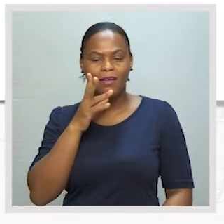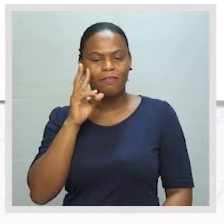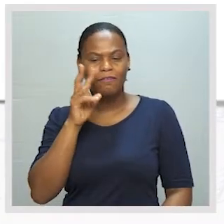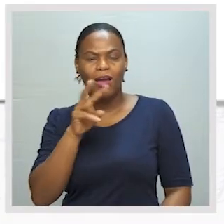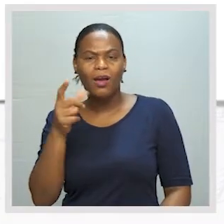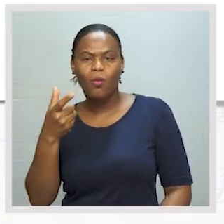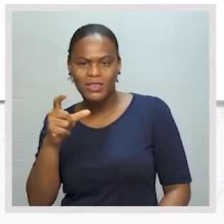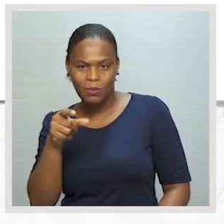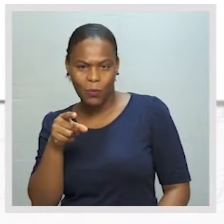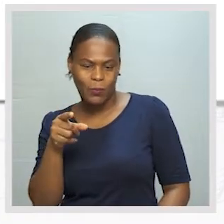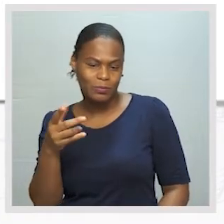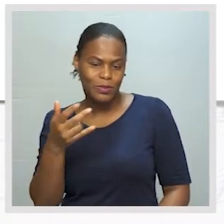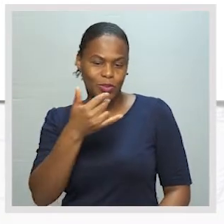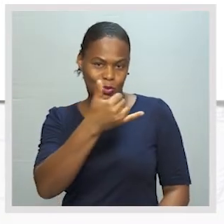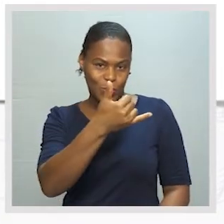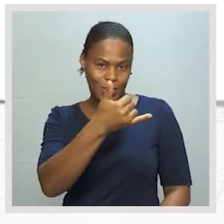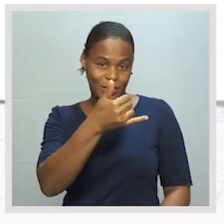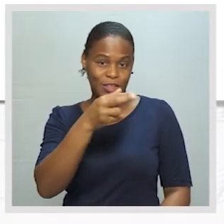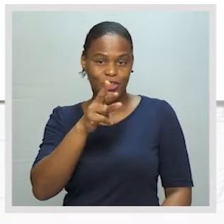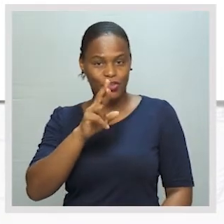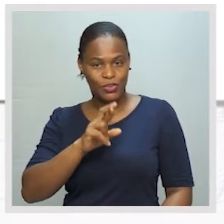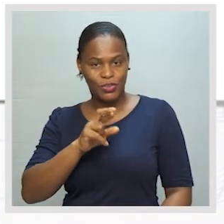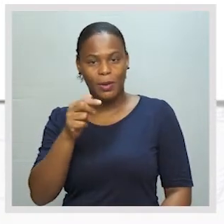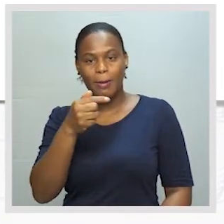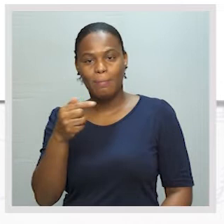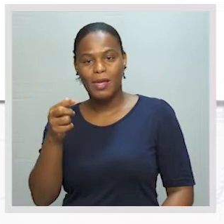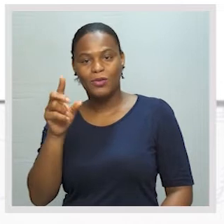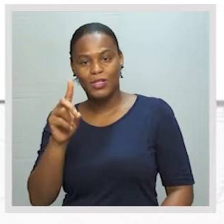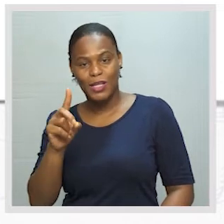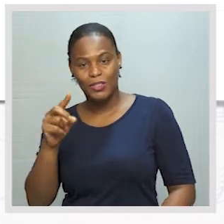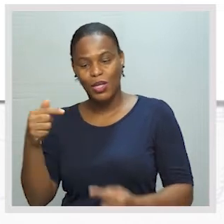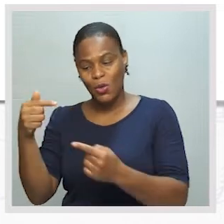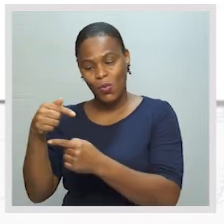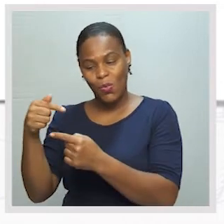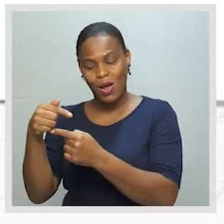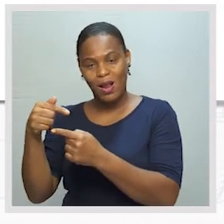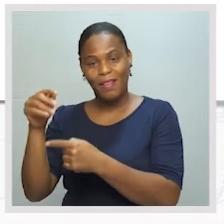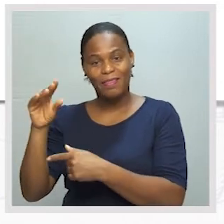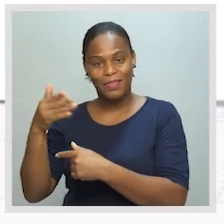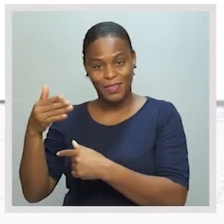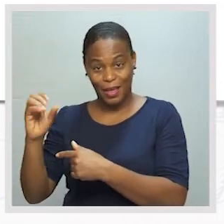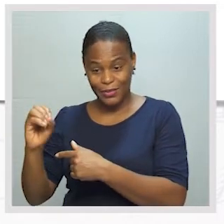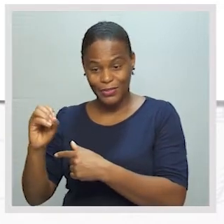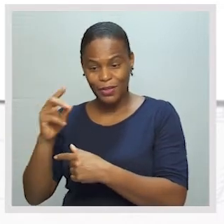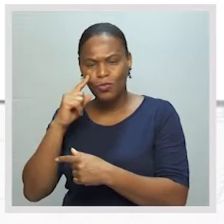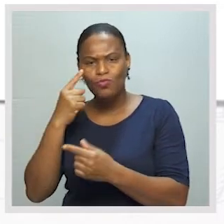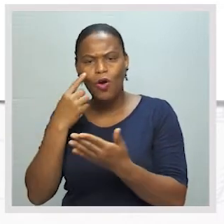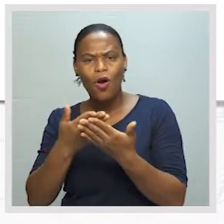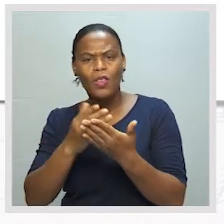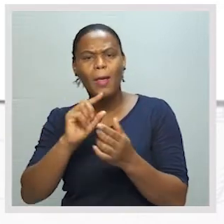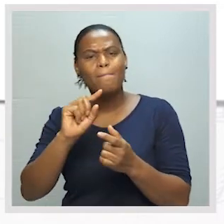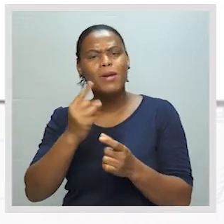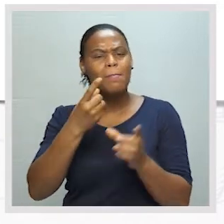considerando a equação 2x menos 6 igual a 10, indica o